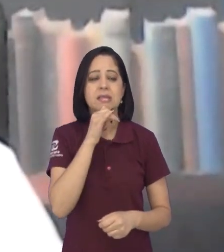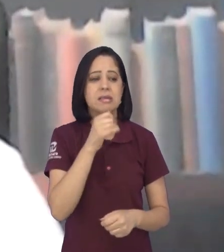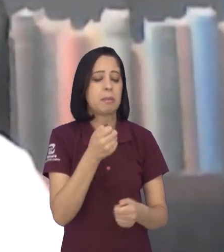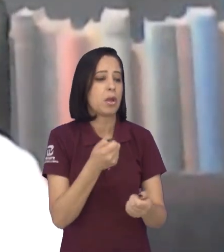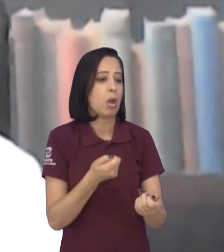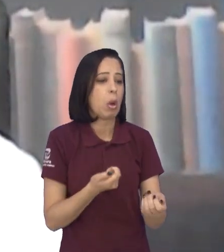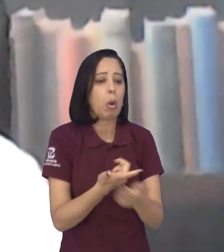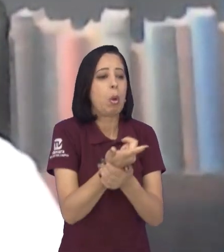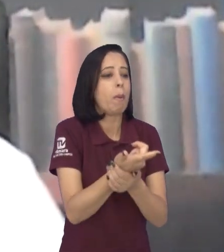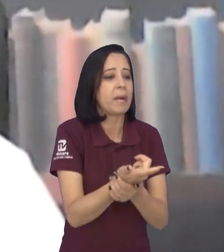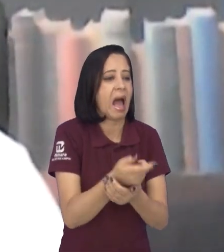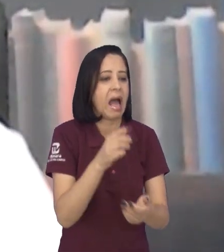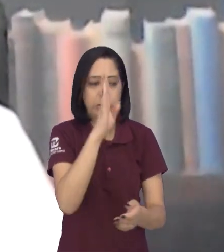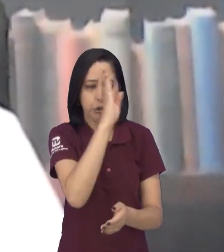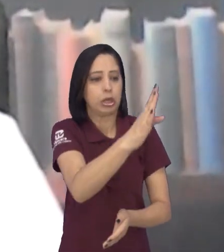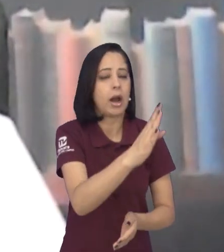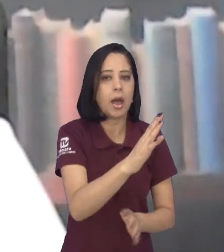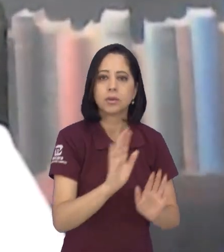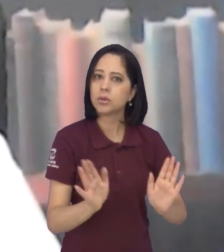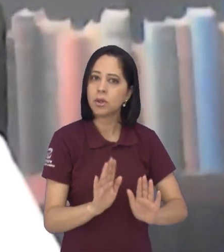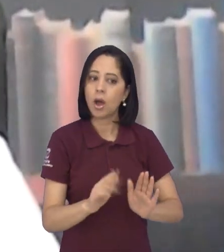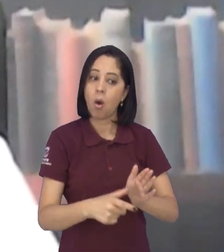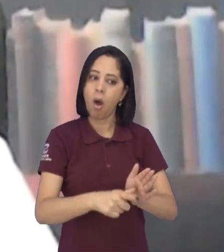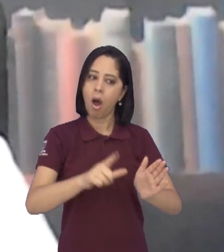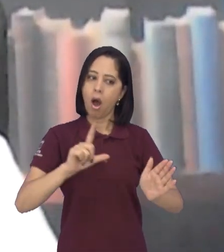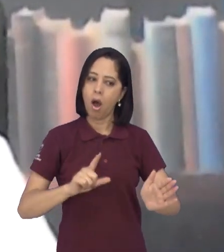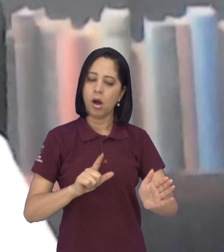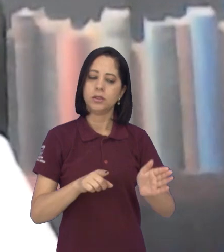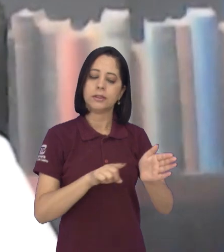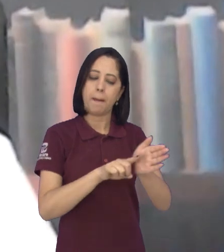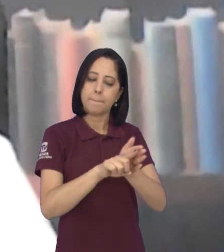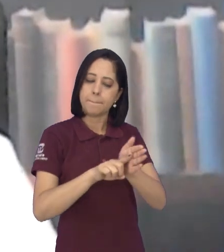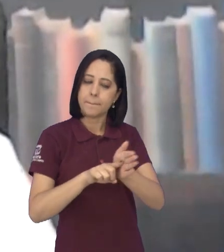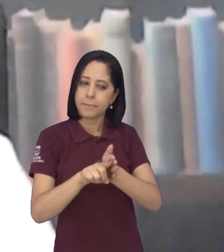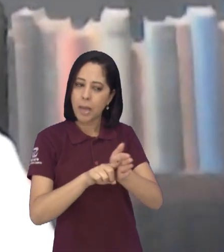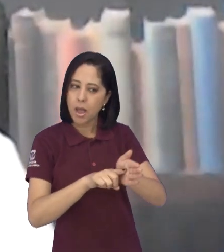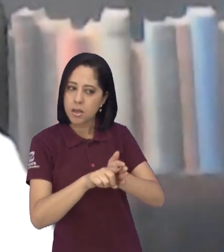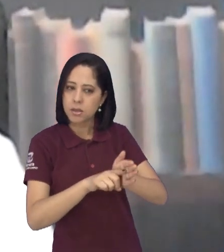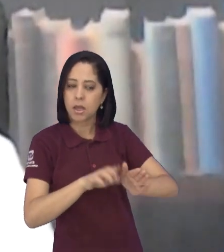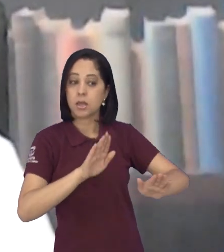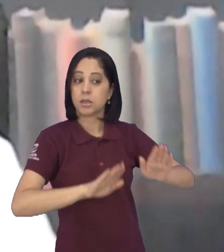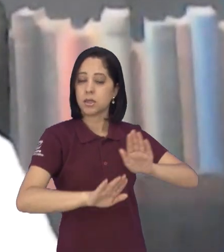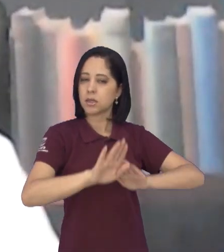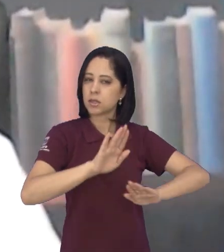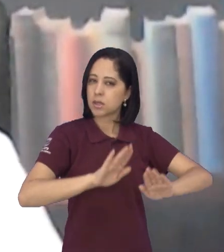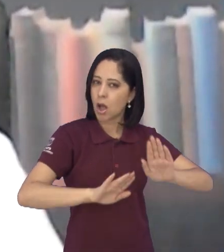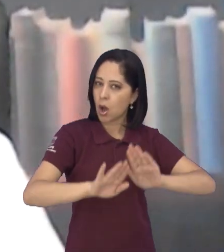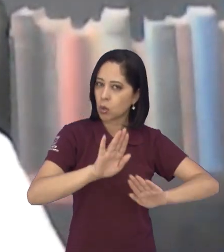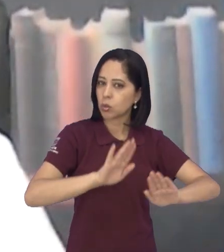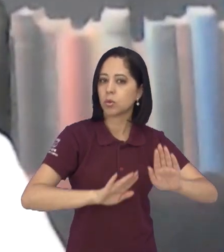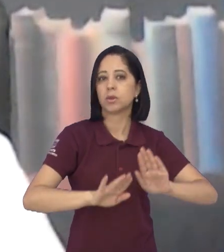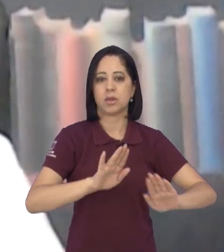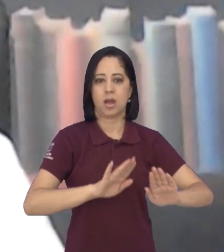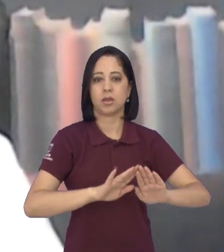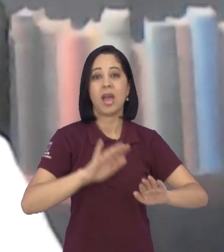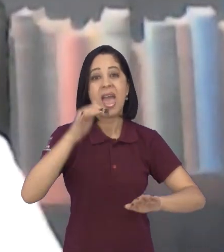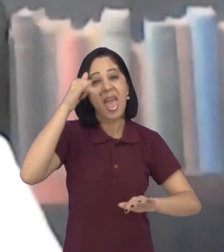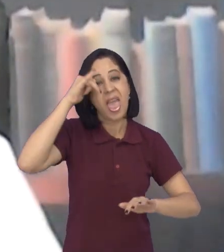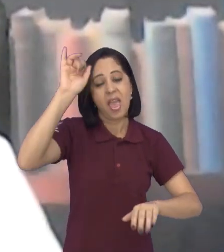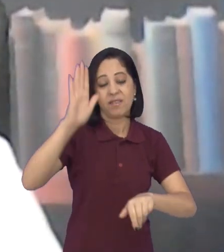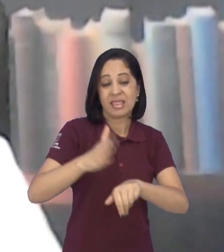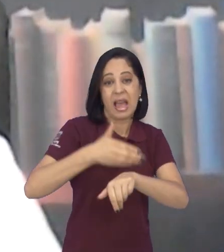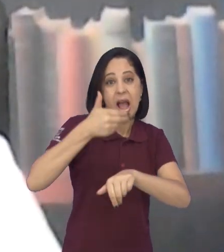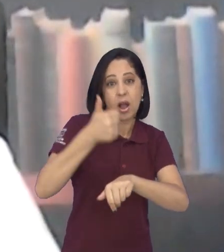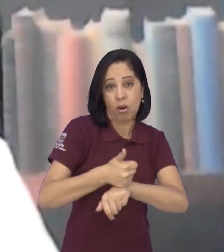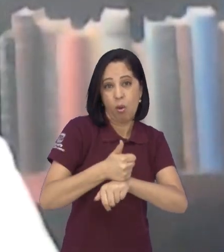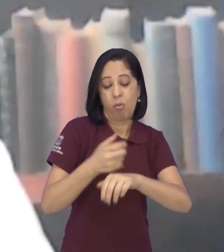sem verificar antes. Então precisamos de ter alguns cuidados redobrados, eu diria, para não cair em golpes, para não